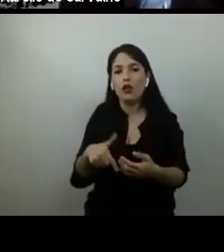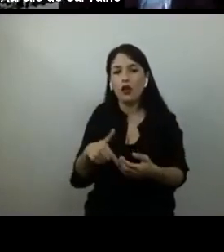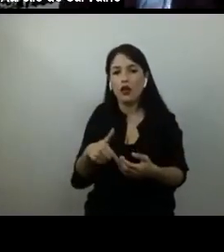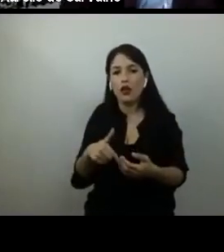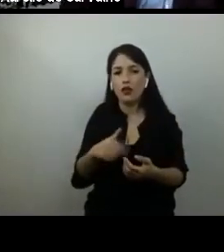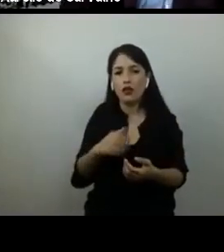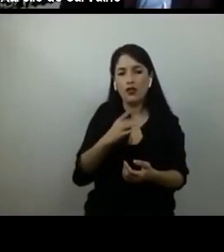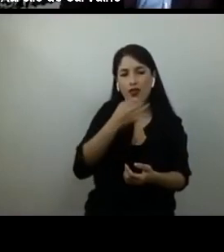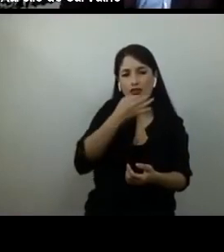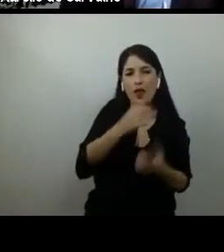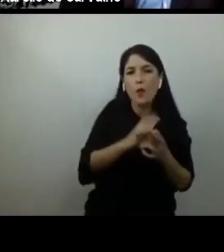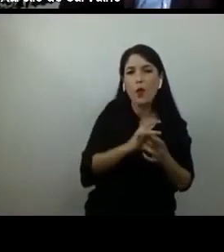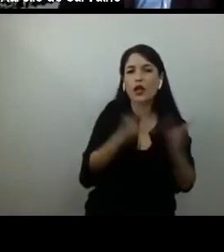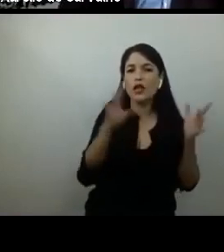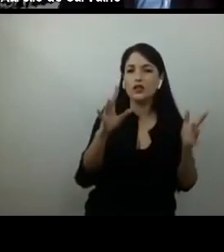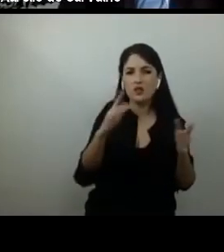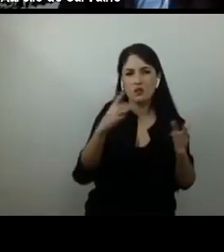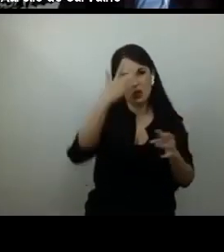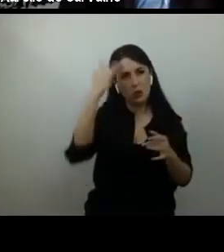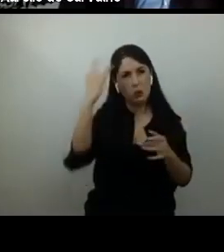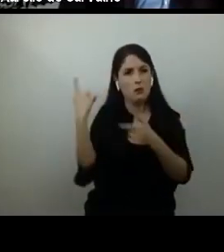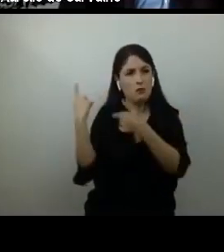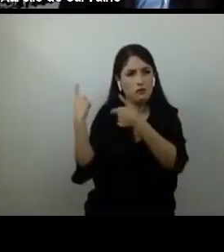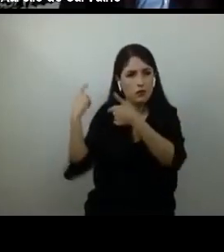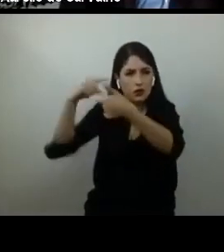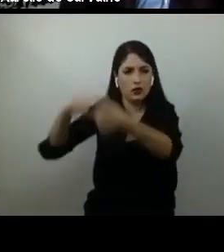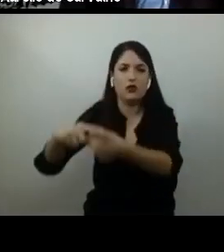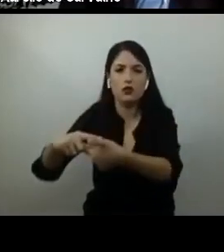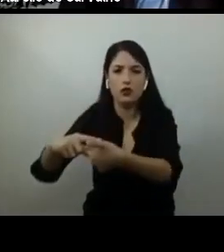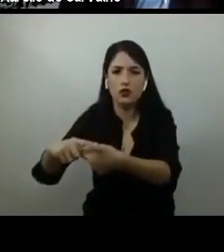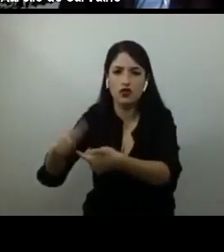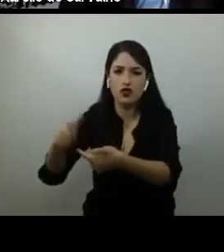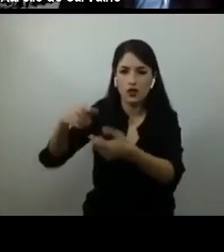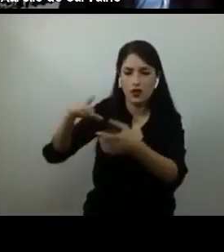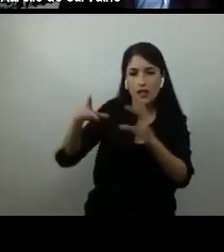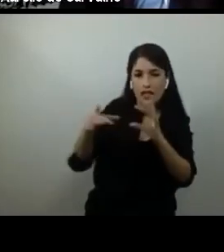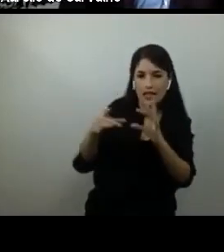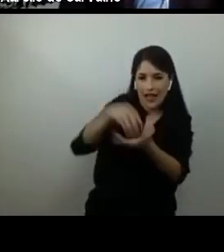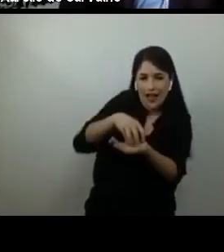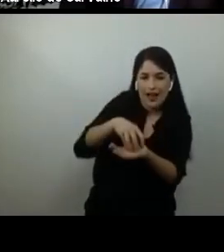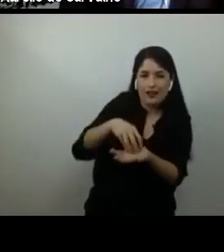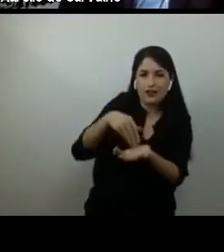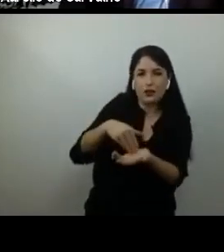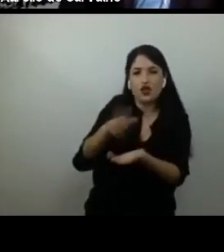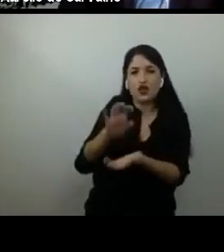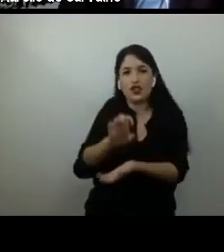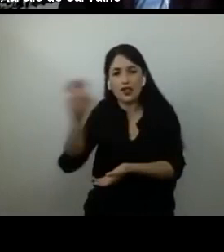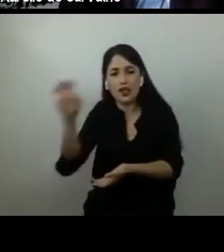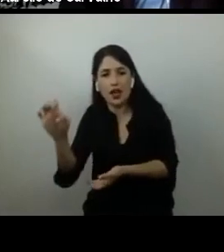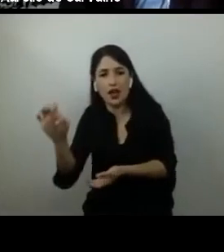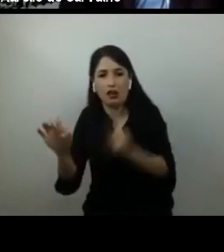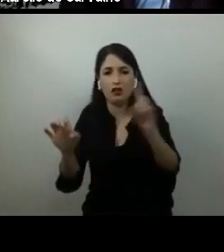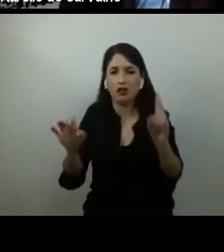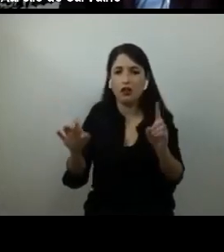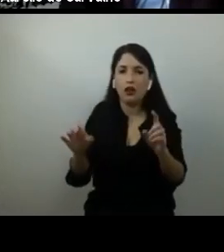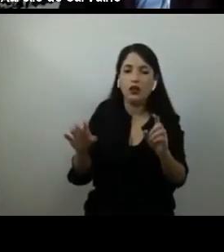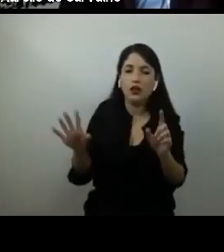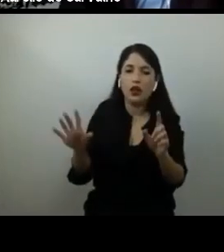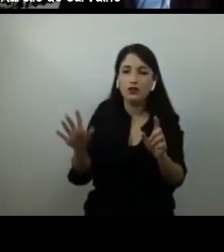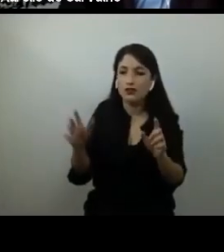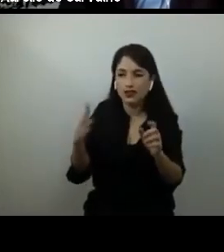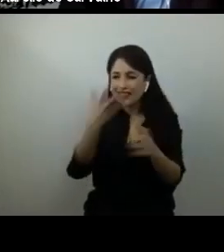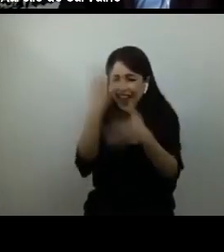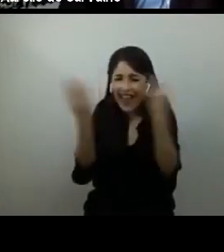democratas, democratas conservadores, democratas de centro, democratas de esquerda, superar divergências e